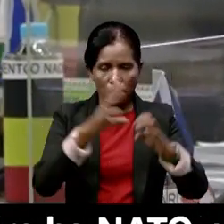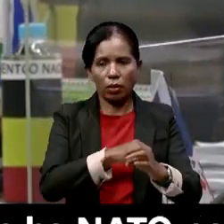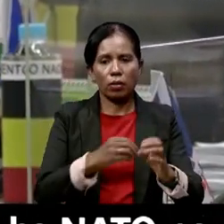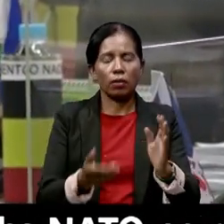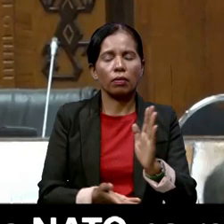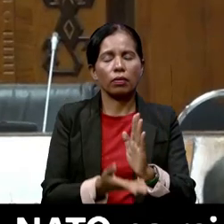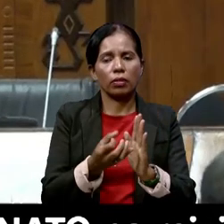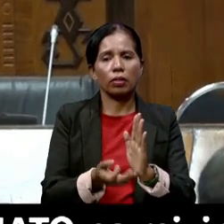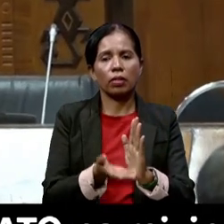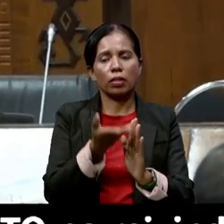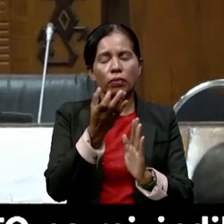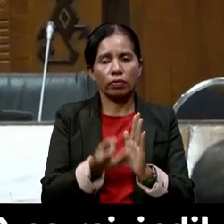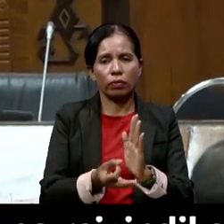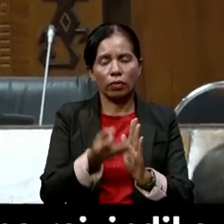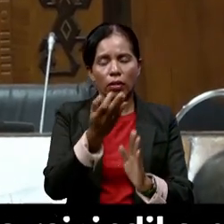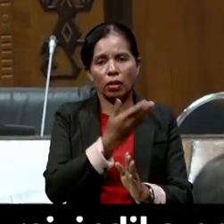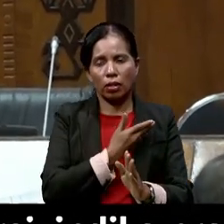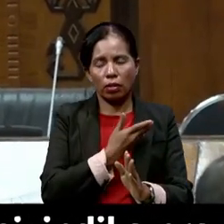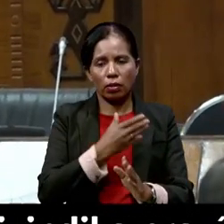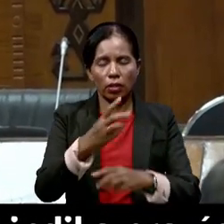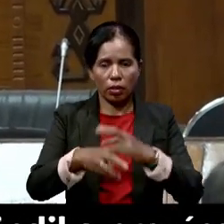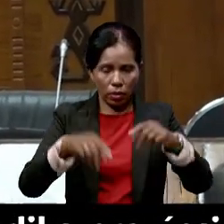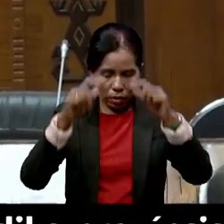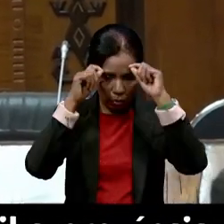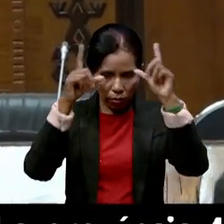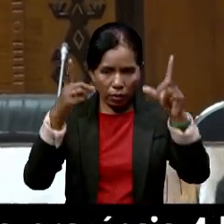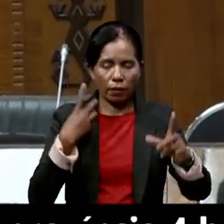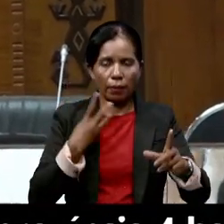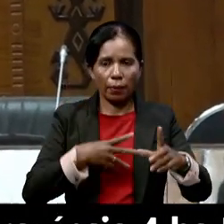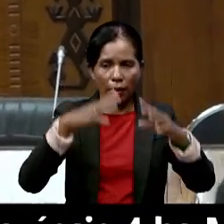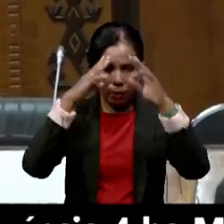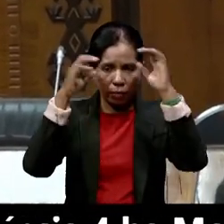sasan, liu-liu preço fos e a território tomak. Tenho presidente ne